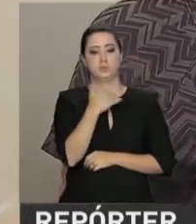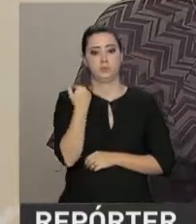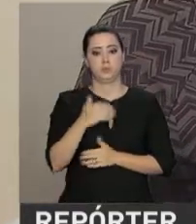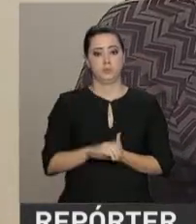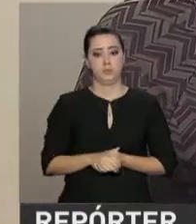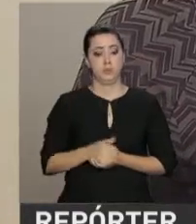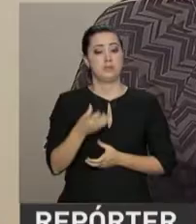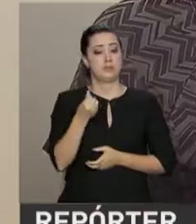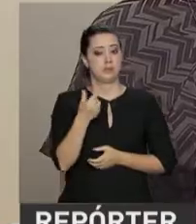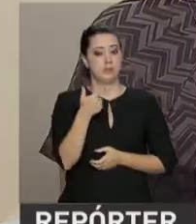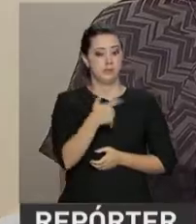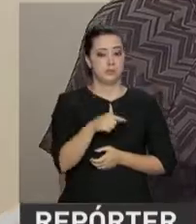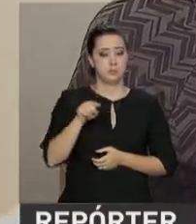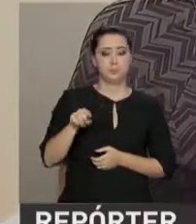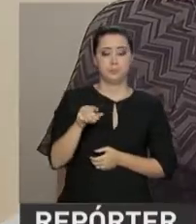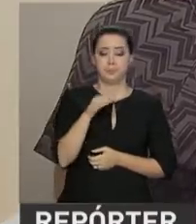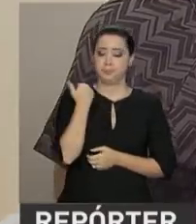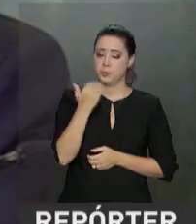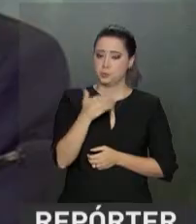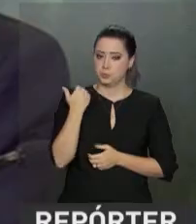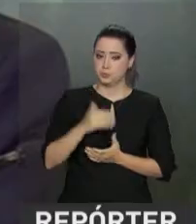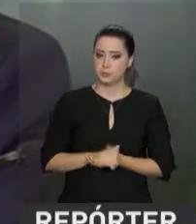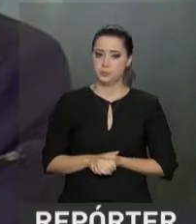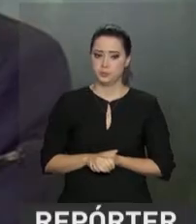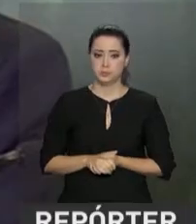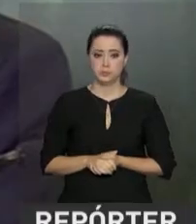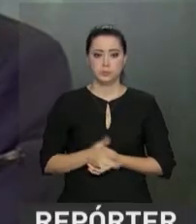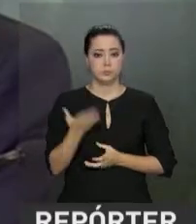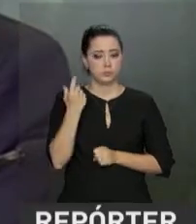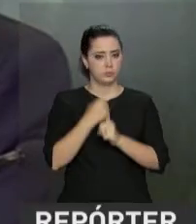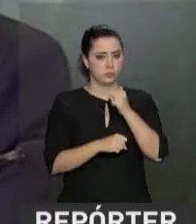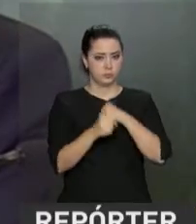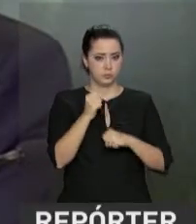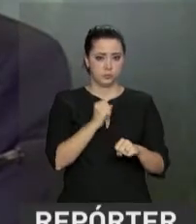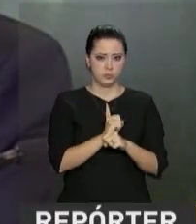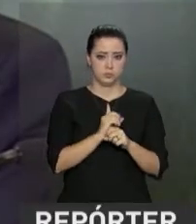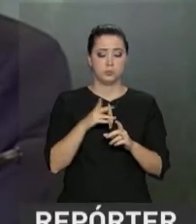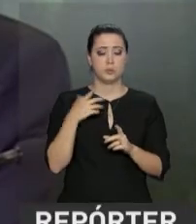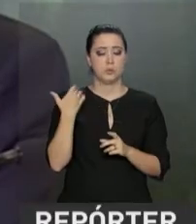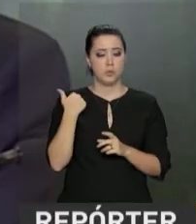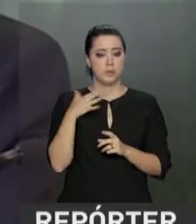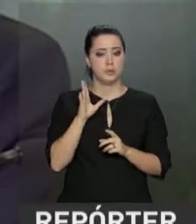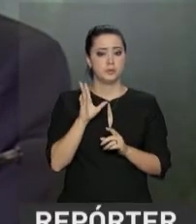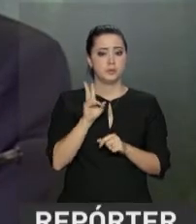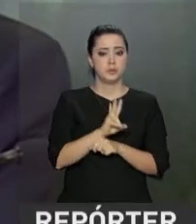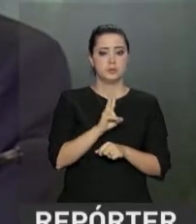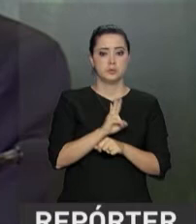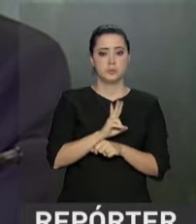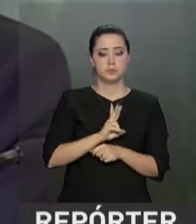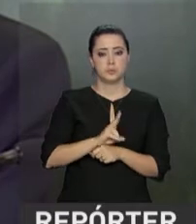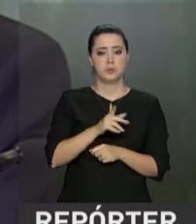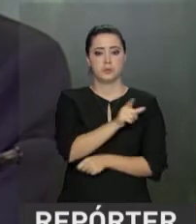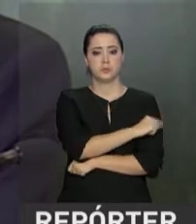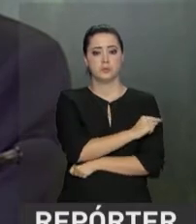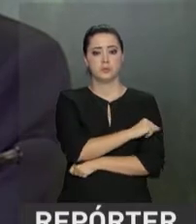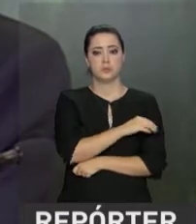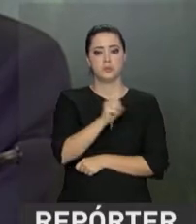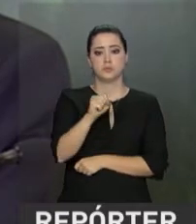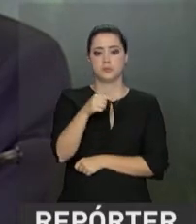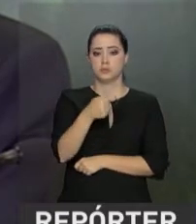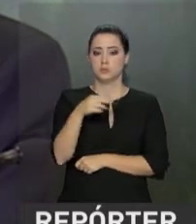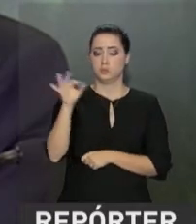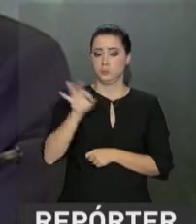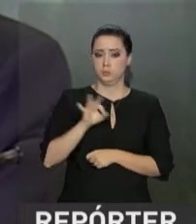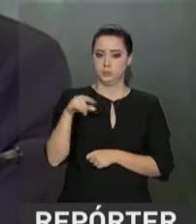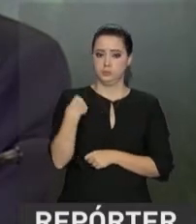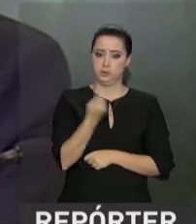país com 62 boa no ano passado a cobertura de vacinação foi de 87% mas